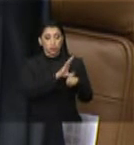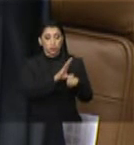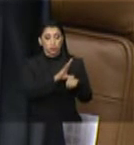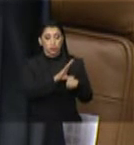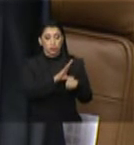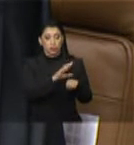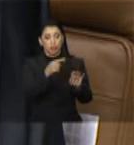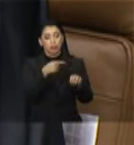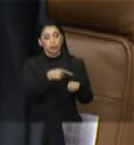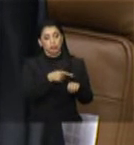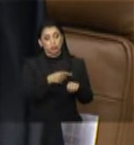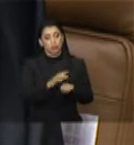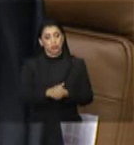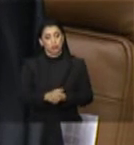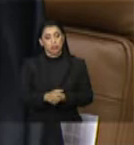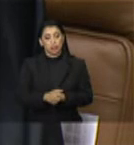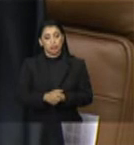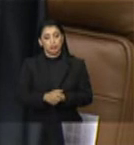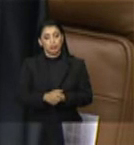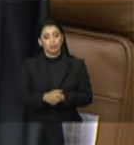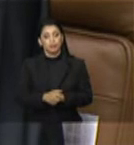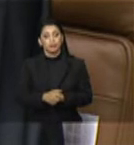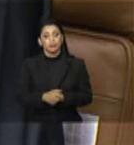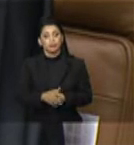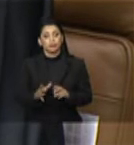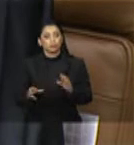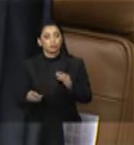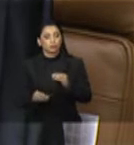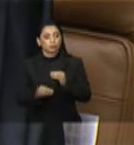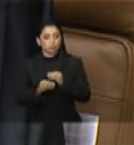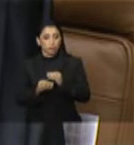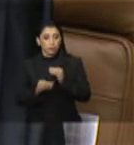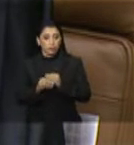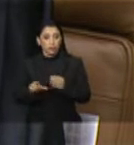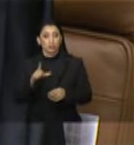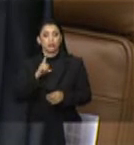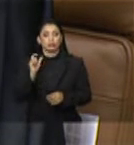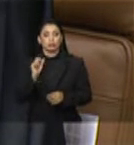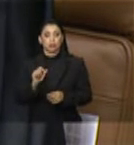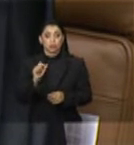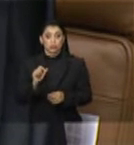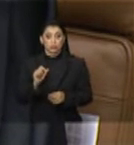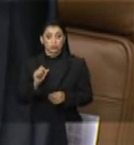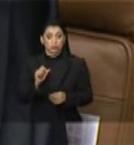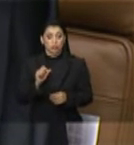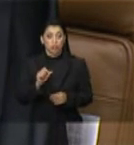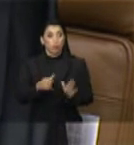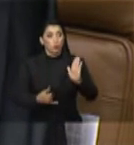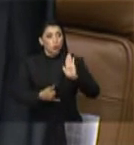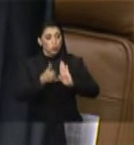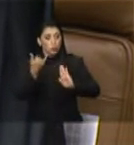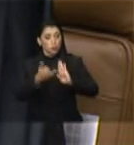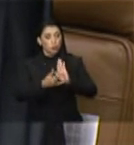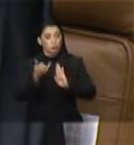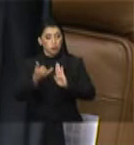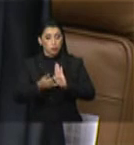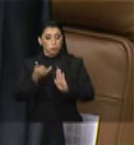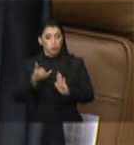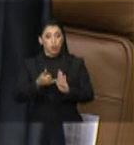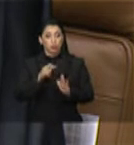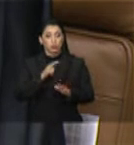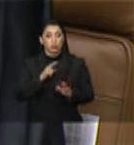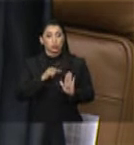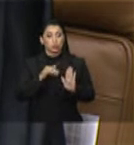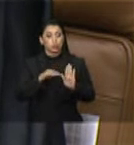Constituição Federal acrescendo sendo certo o que o fato gerador desse imposto na forma do